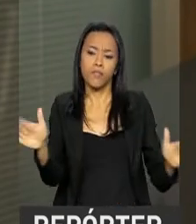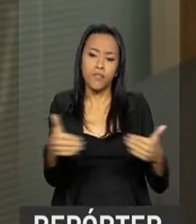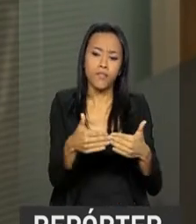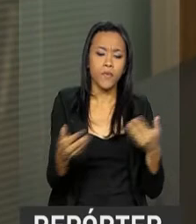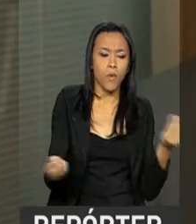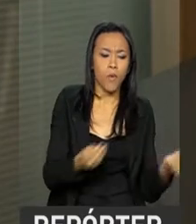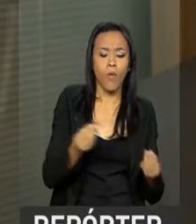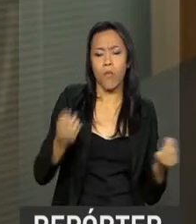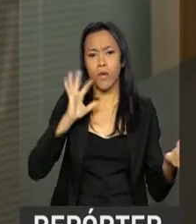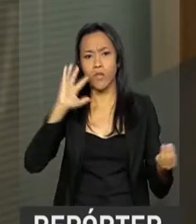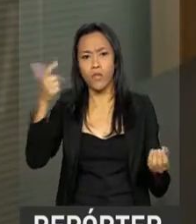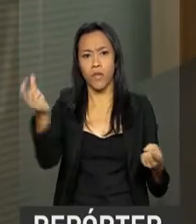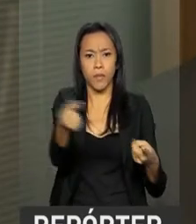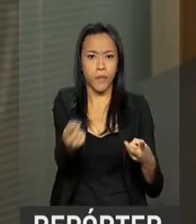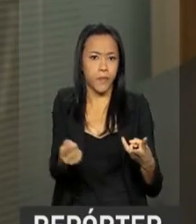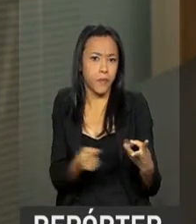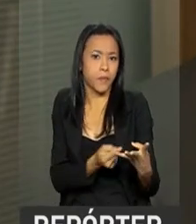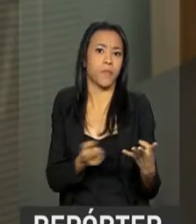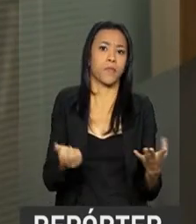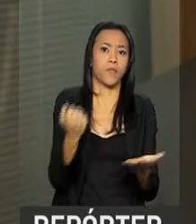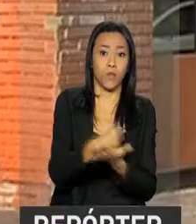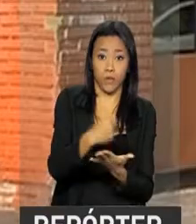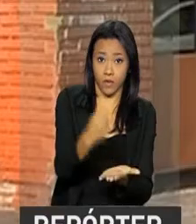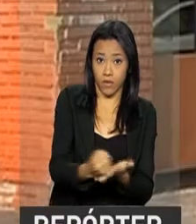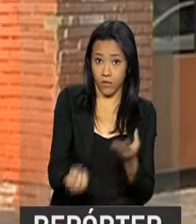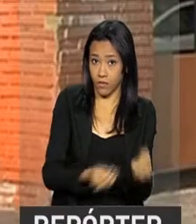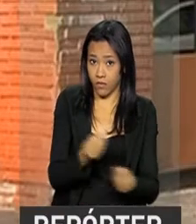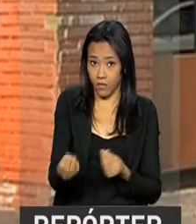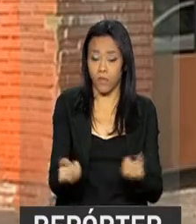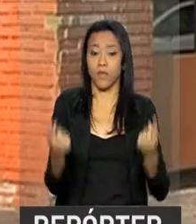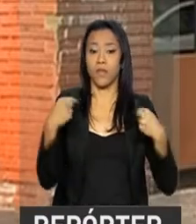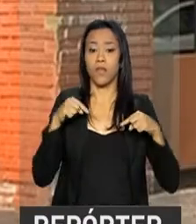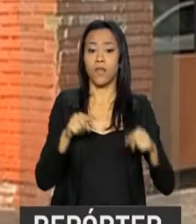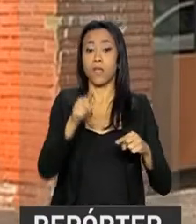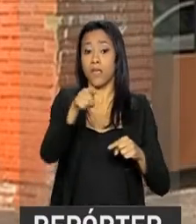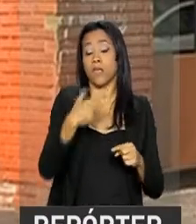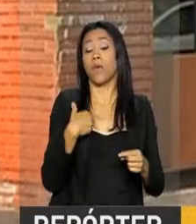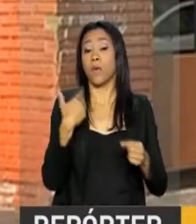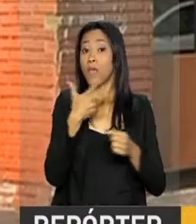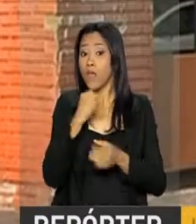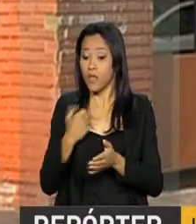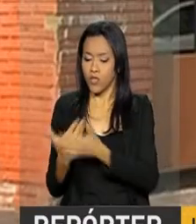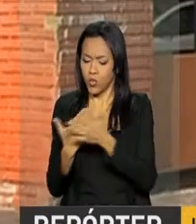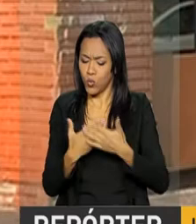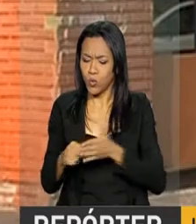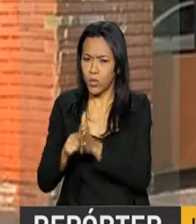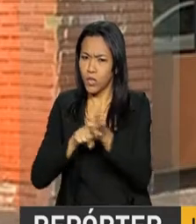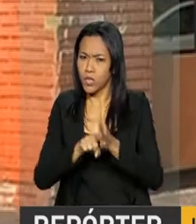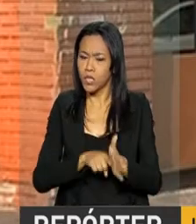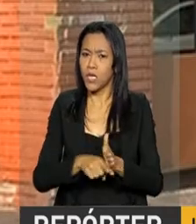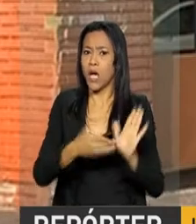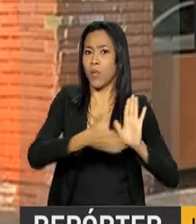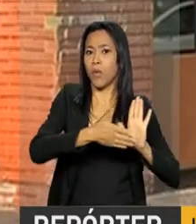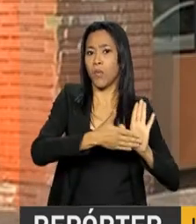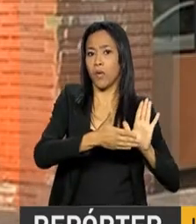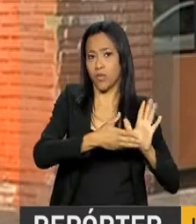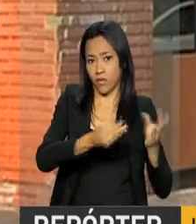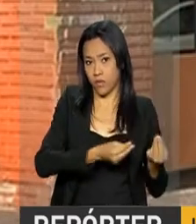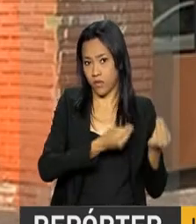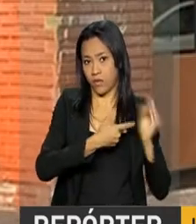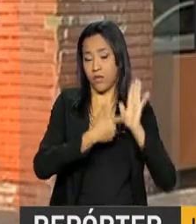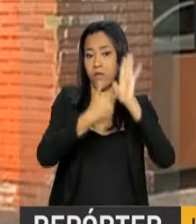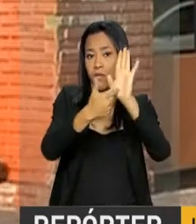várias opções de regimes de contratação. Para os autores do estudo, a reforma apresentada pelo governo, aprovada pelo Congresso